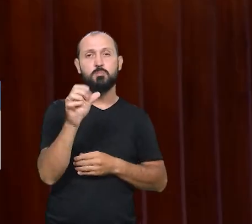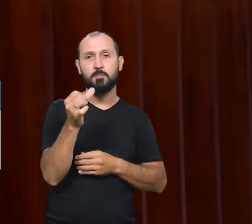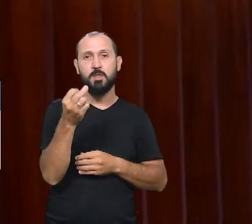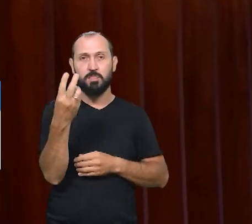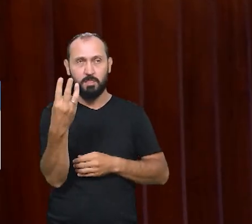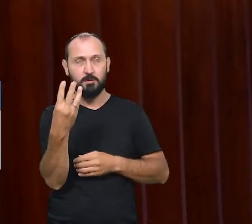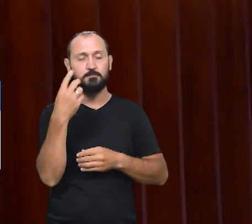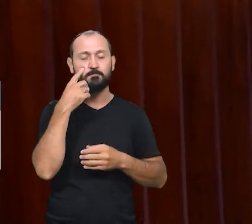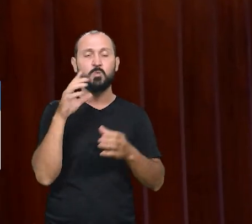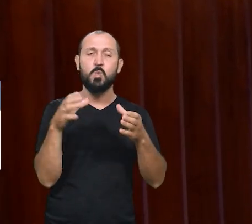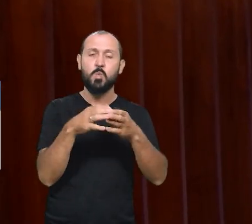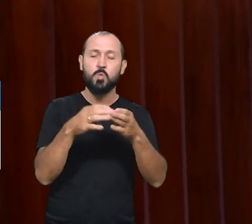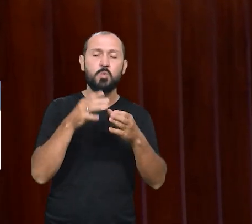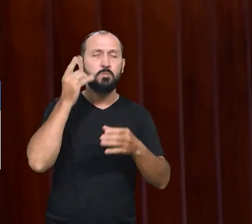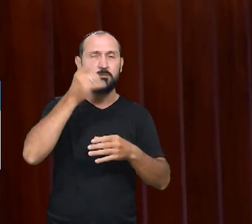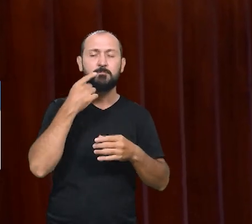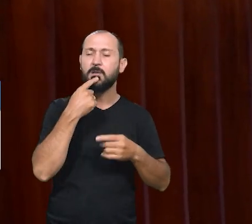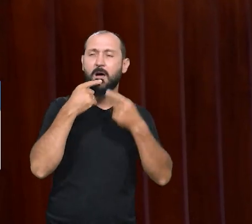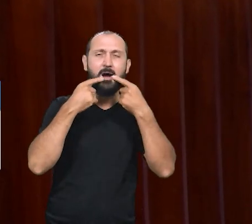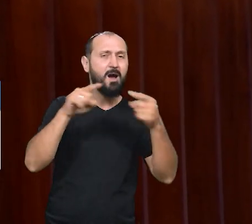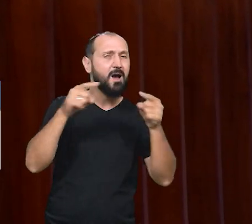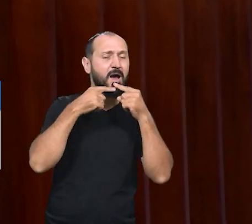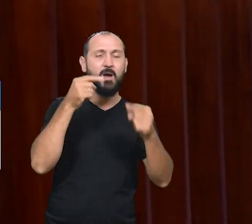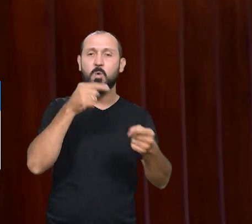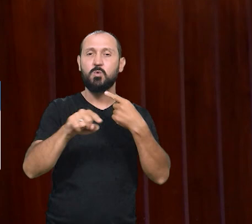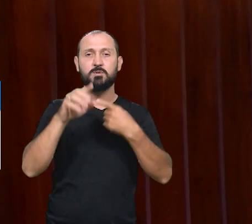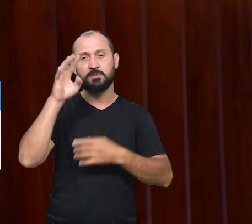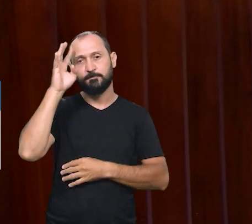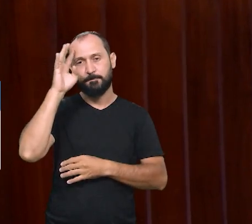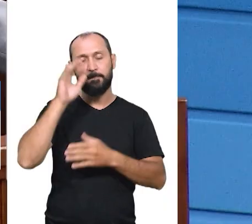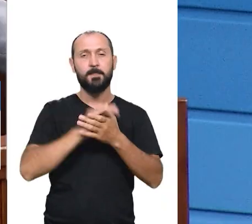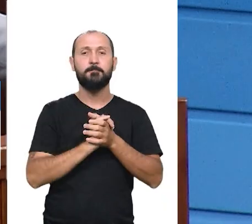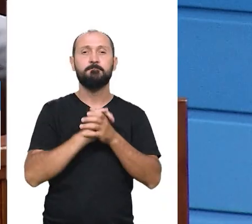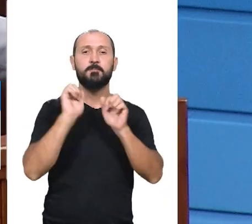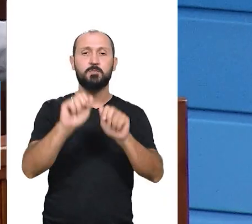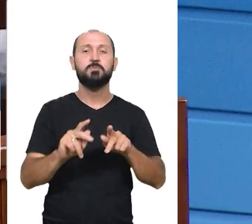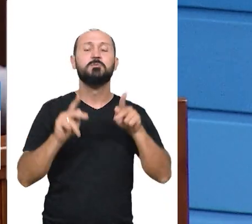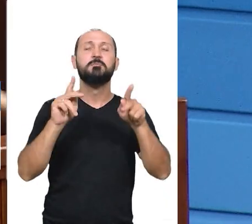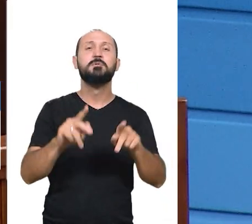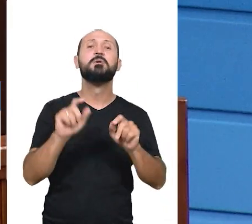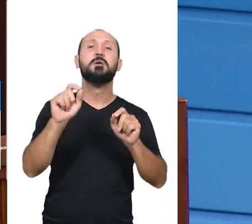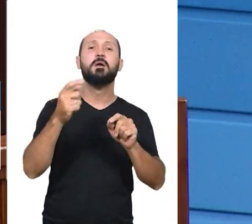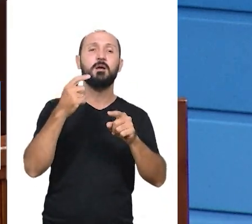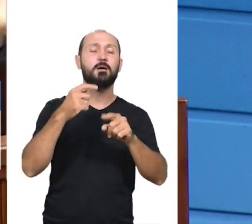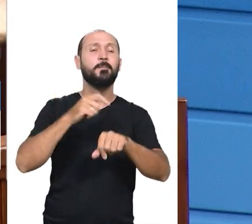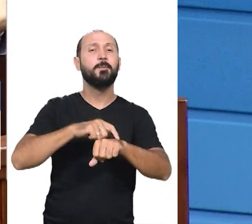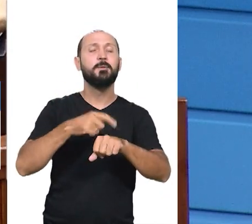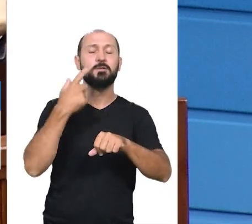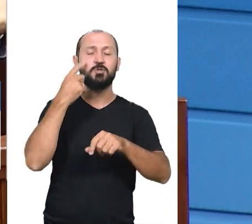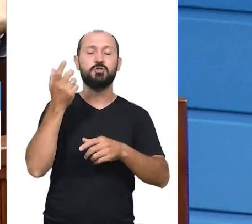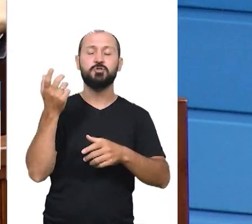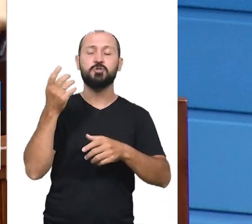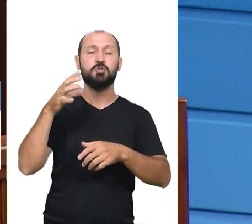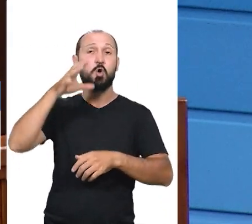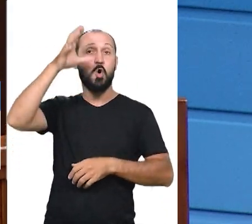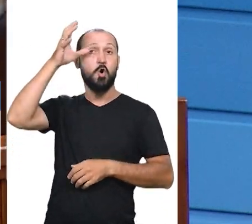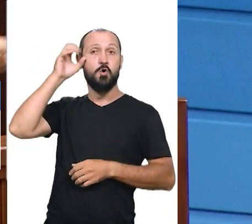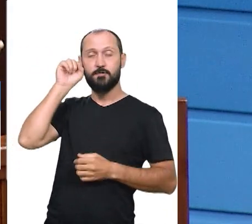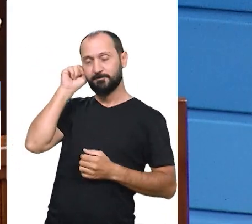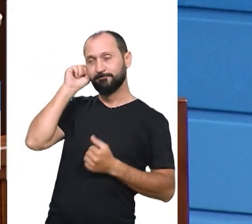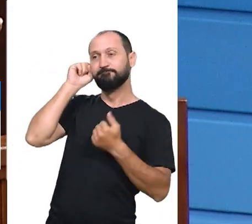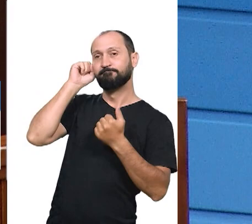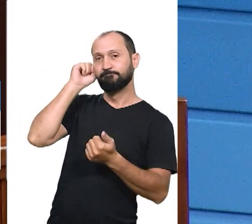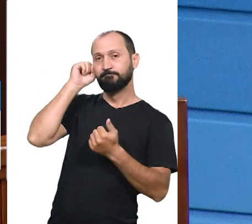Estado, recebeu críticas dos parlamentares durante a sessão desta quarta-feira. A audiência pública é a audiência escutatória.